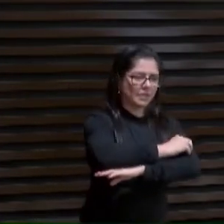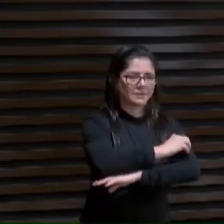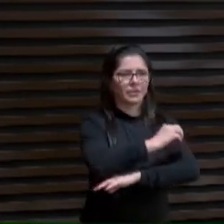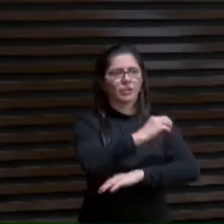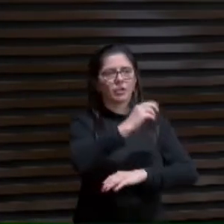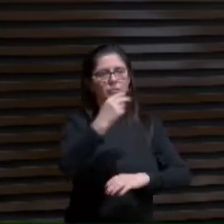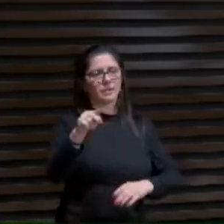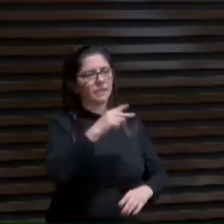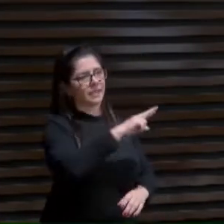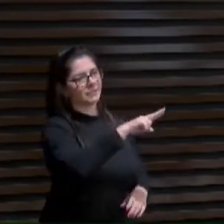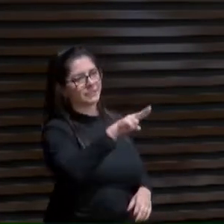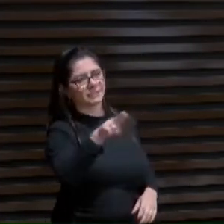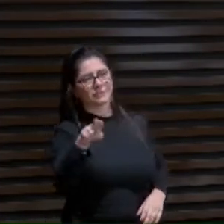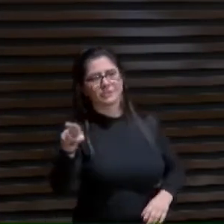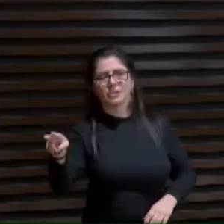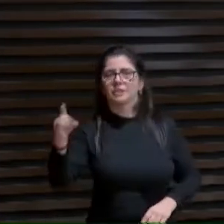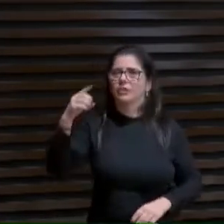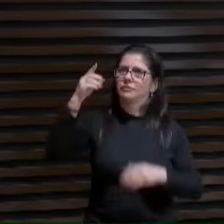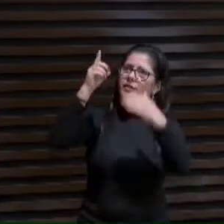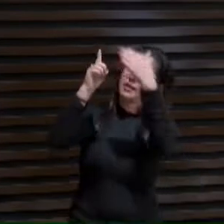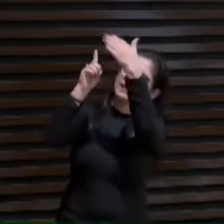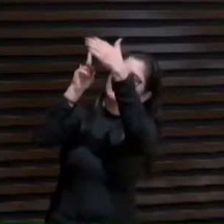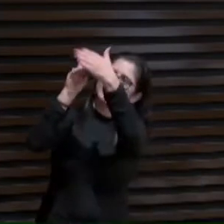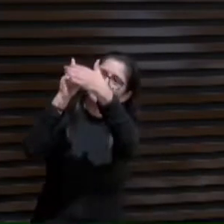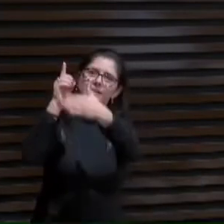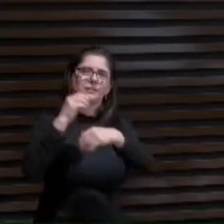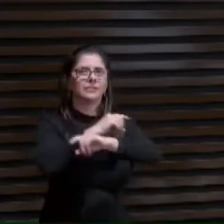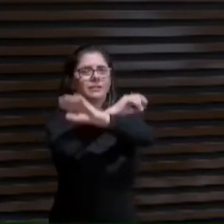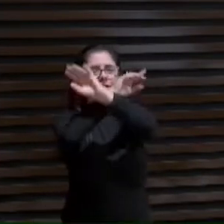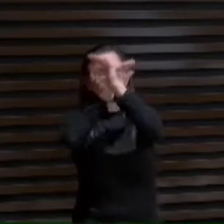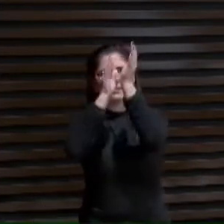Seu nome é digno de louvor.